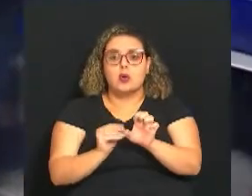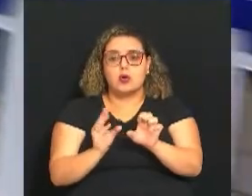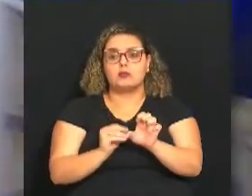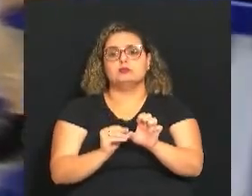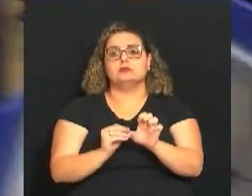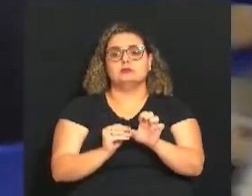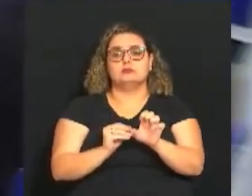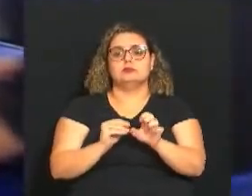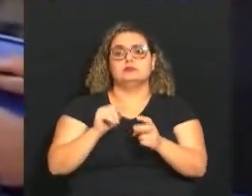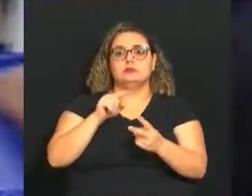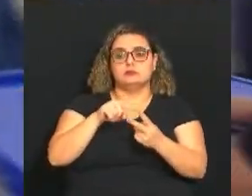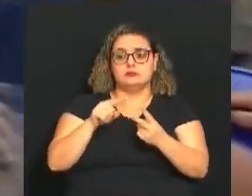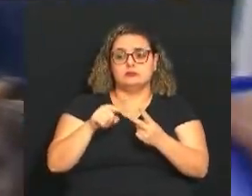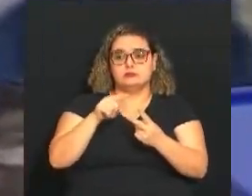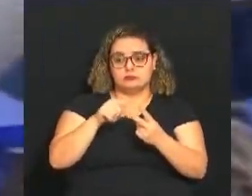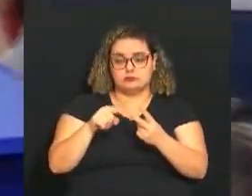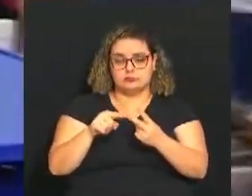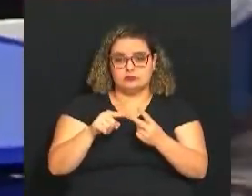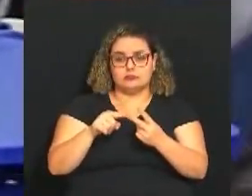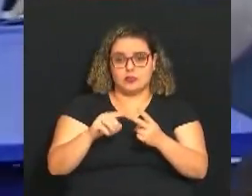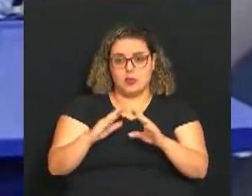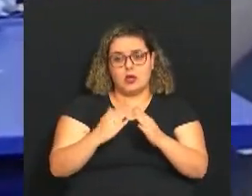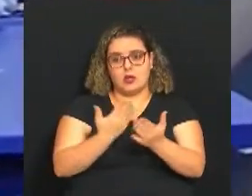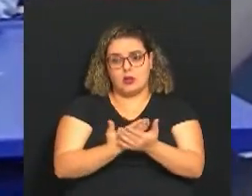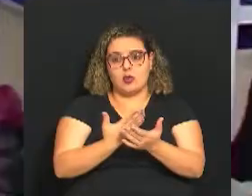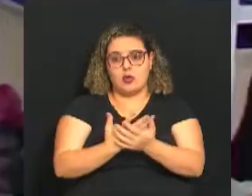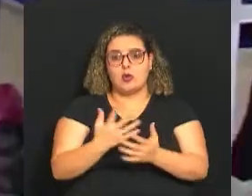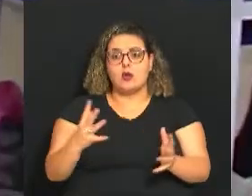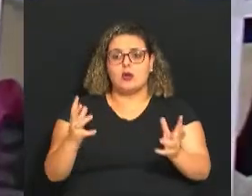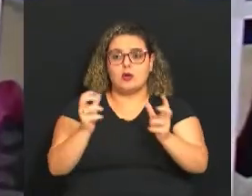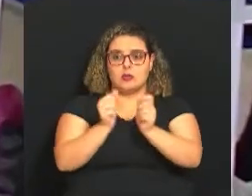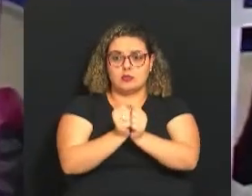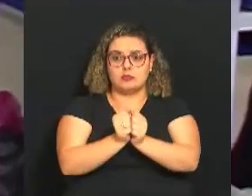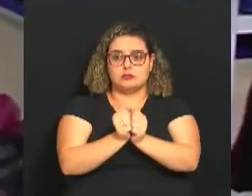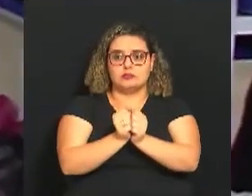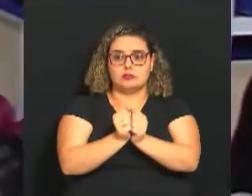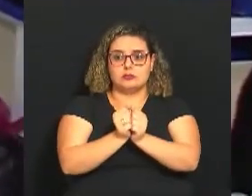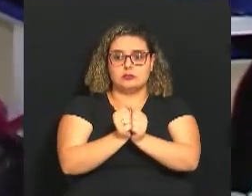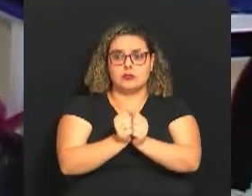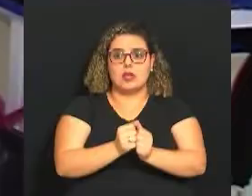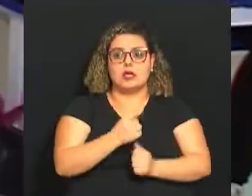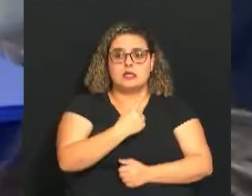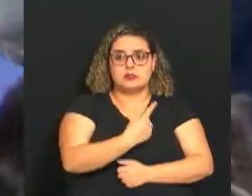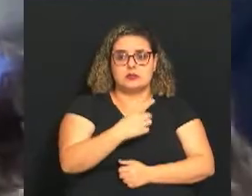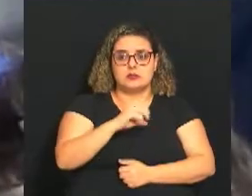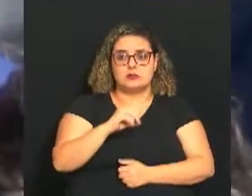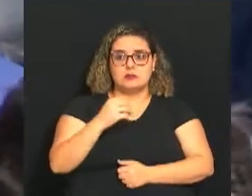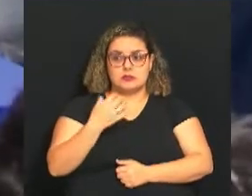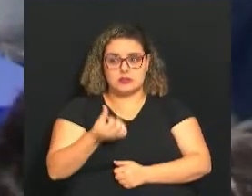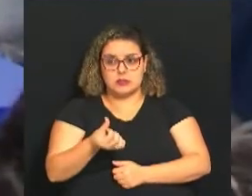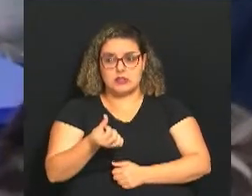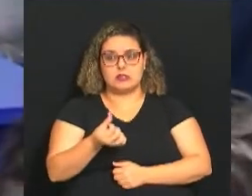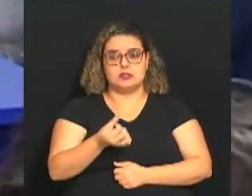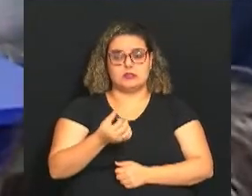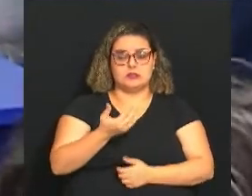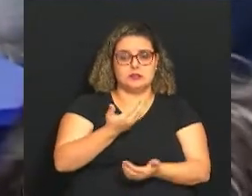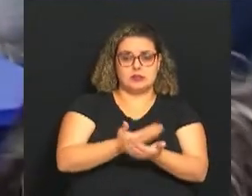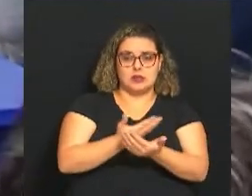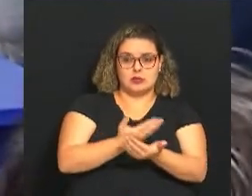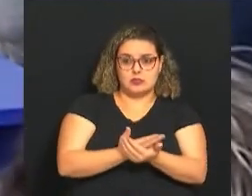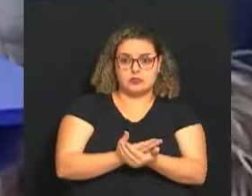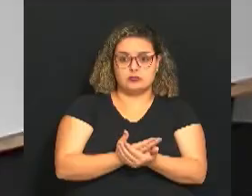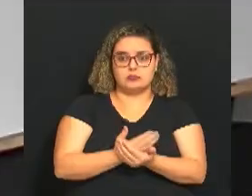Professor Paulo Freire. Juntas, as 2 escolas atendem 106 estudantes nos períodos integral